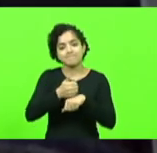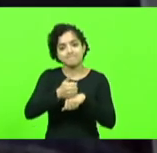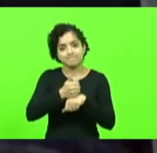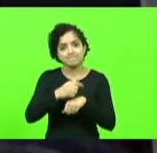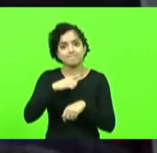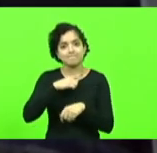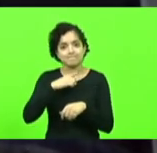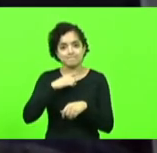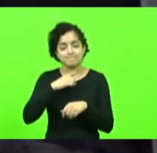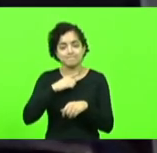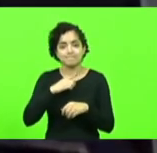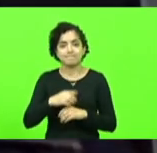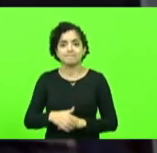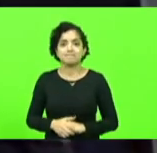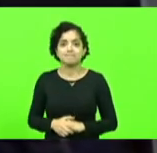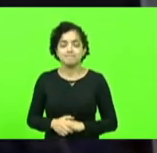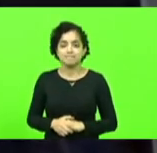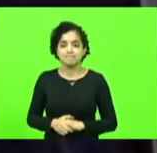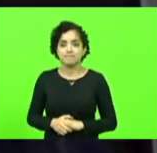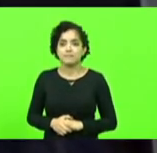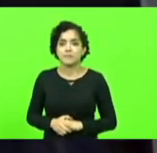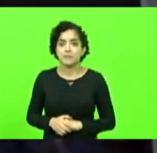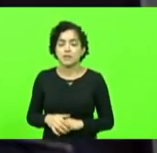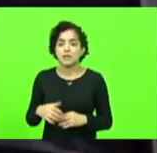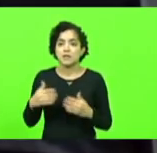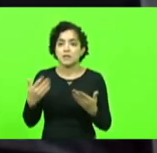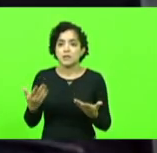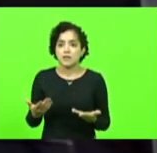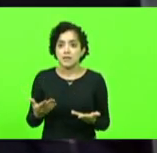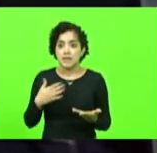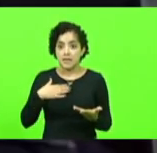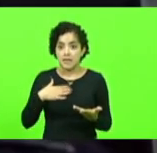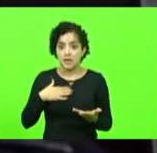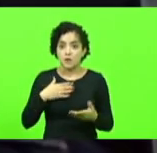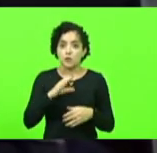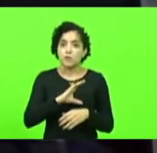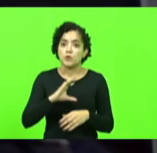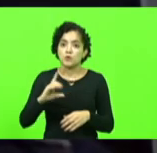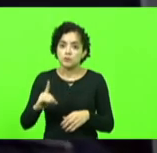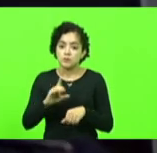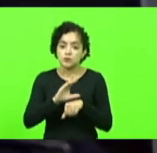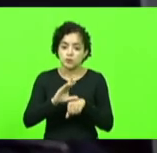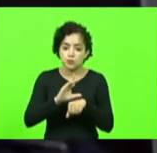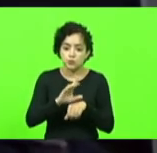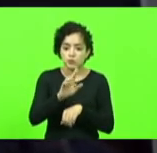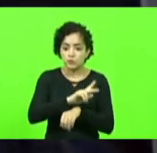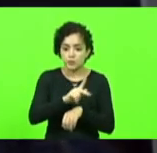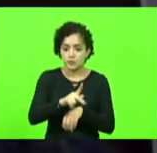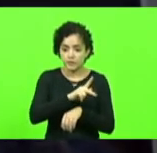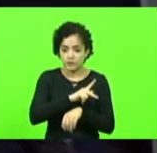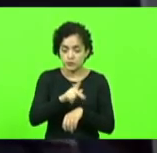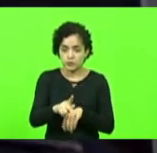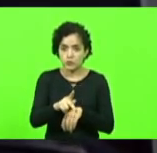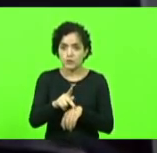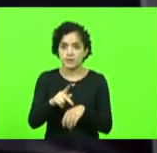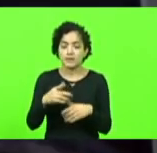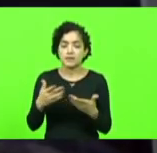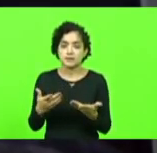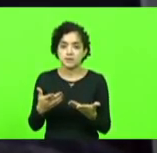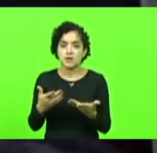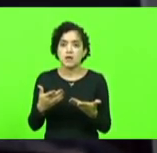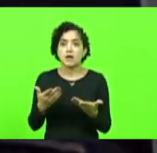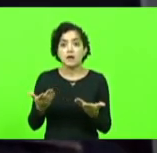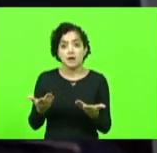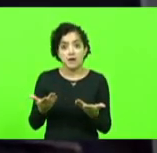das suas instituições também. Porque eu, enquanto coordenadora de curso, professora da instituição também, né, nós mudamos a